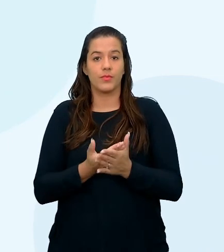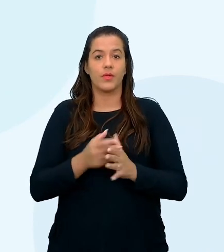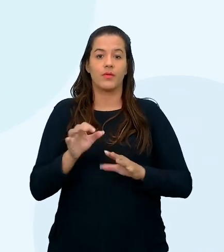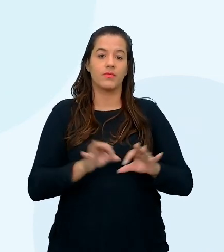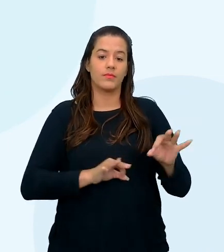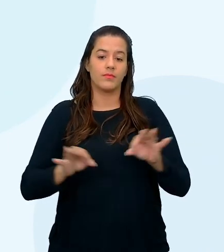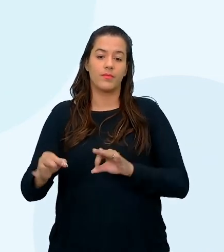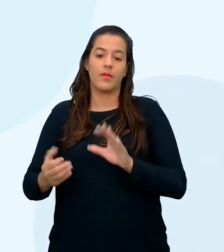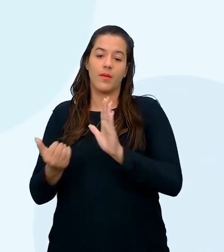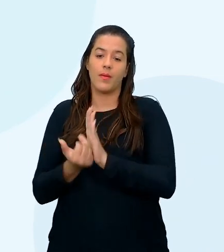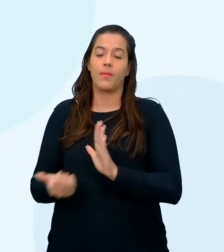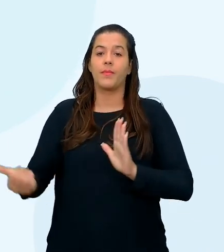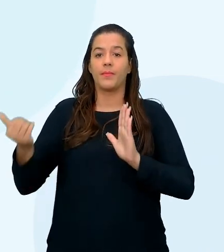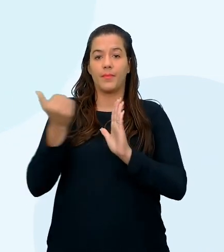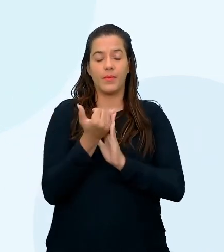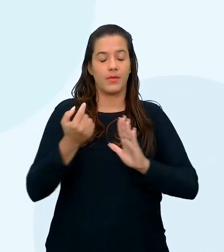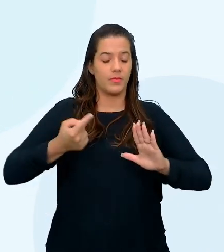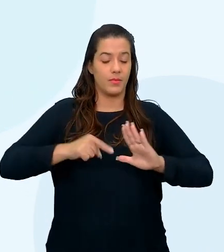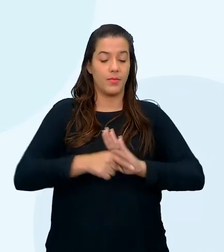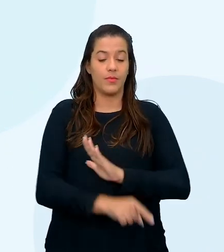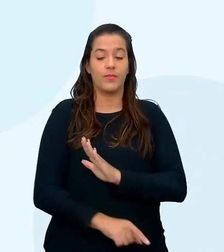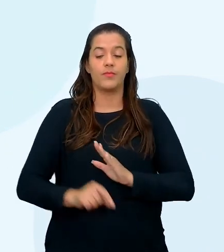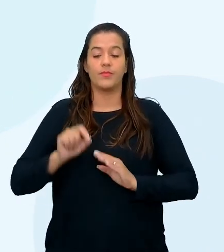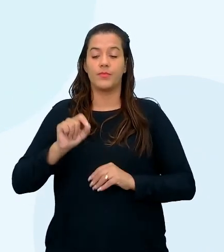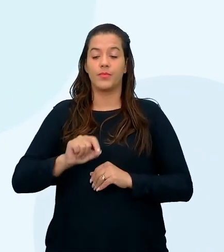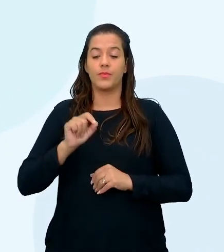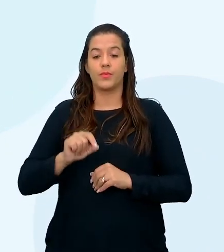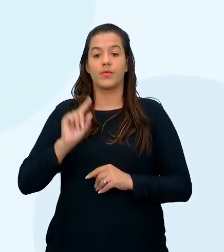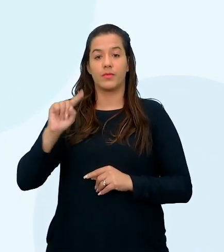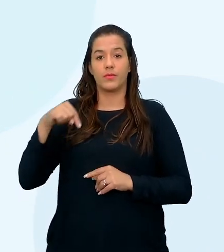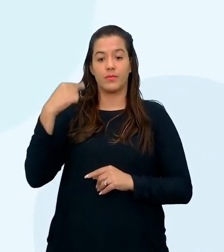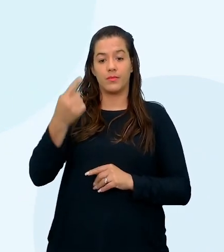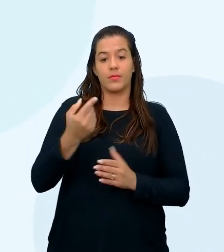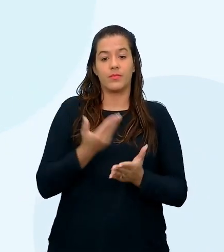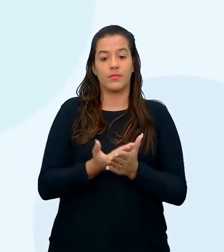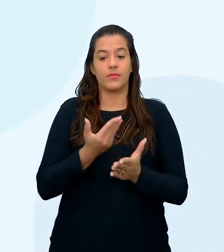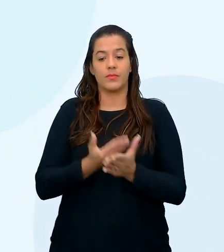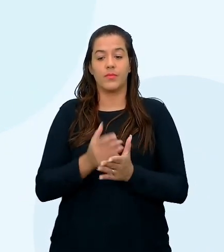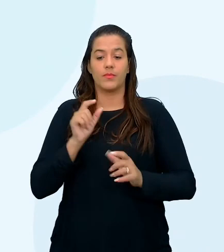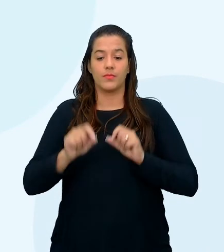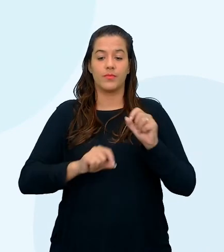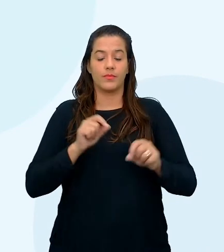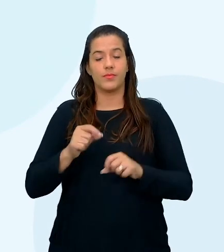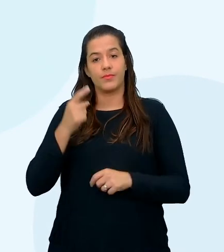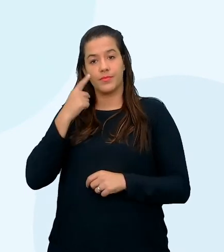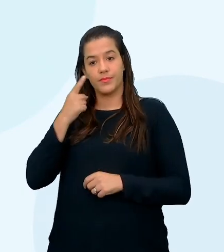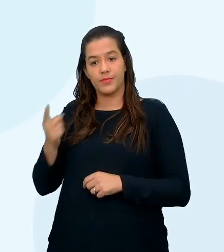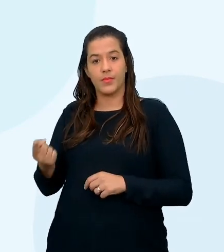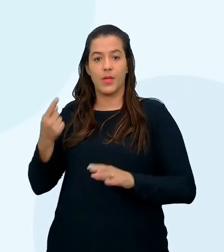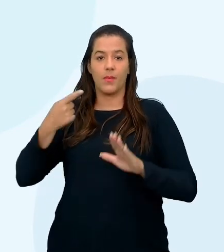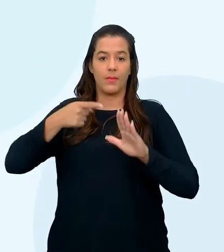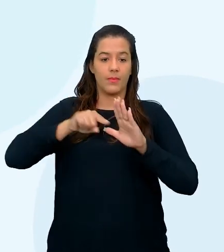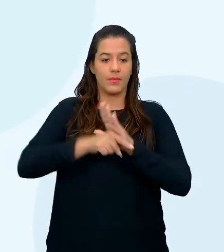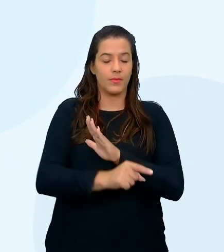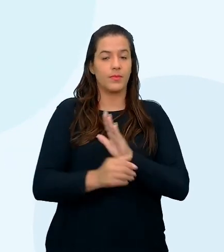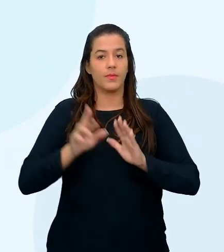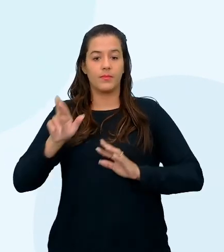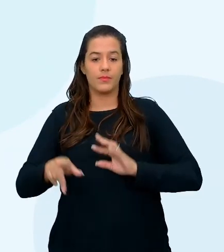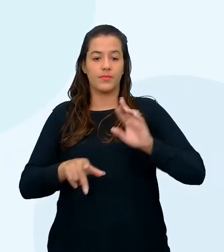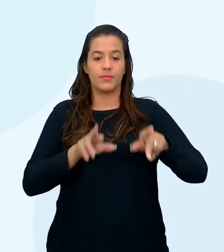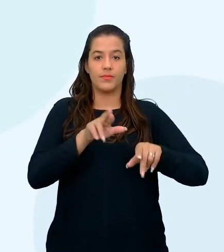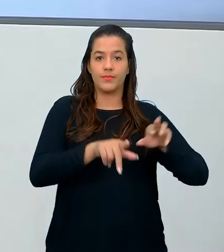forma mais aprofundada? Então, na nossa próxima aula, a gente vai se aprofundar nas